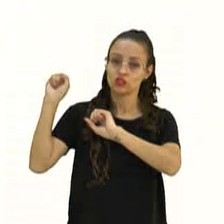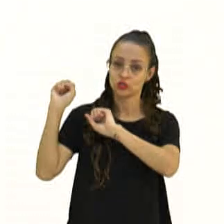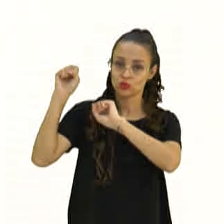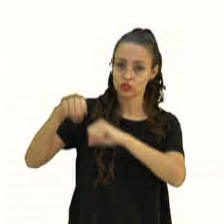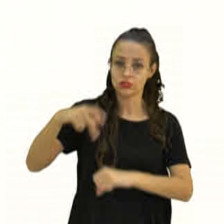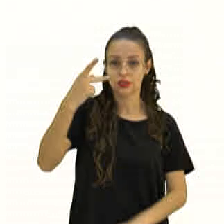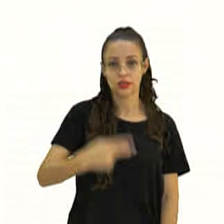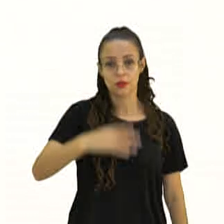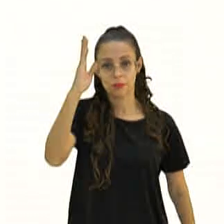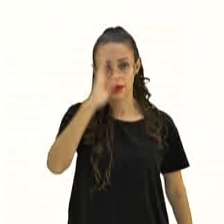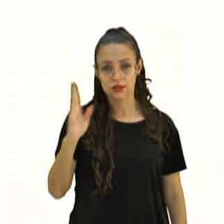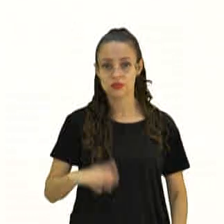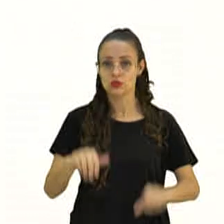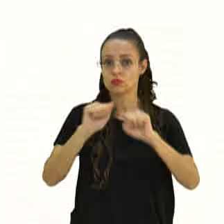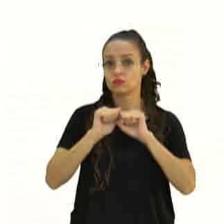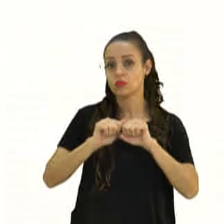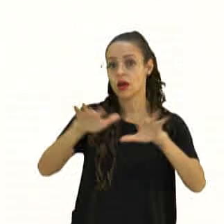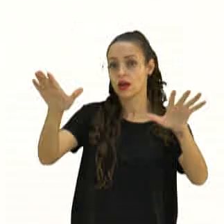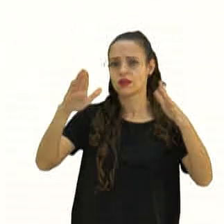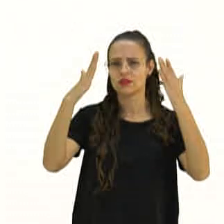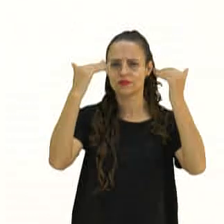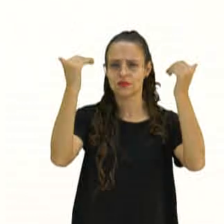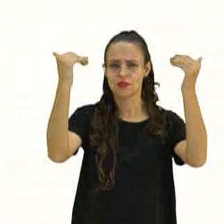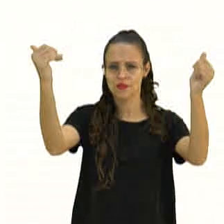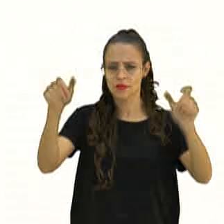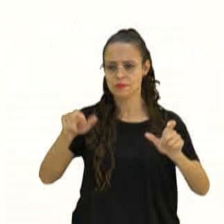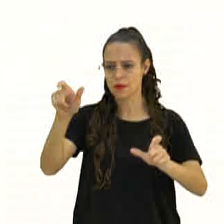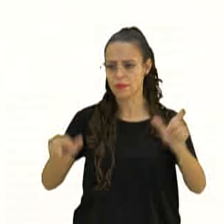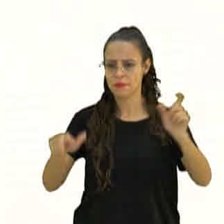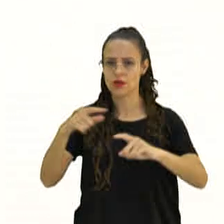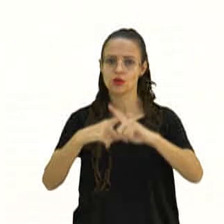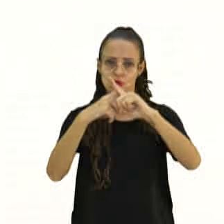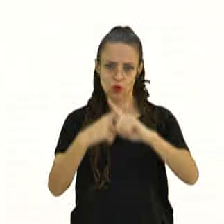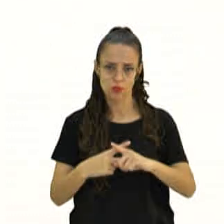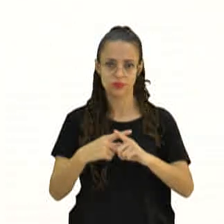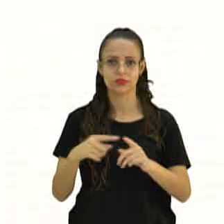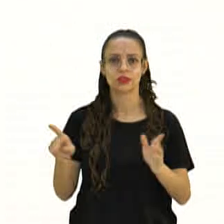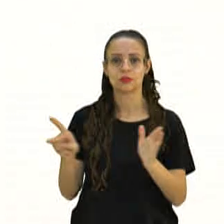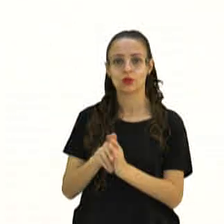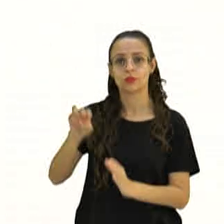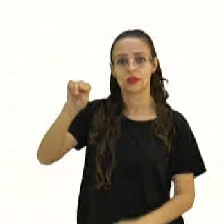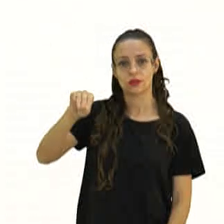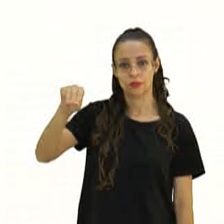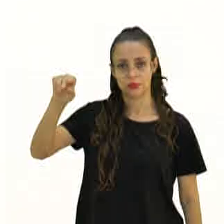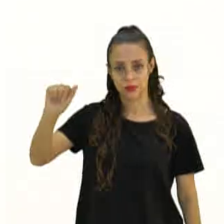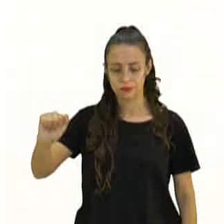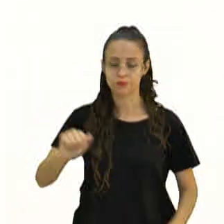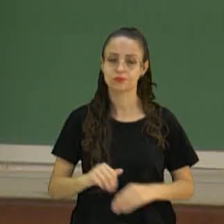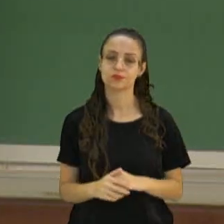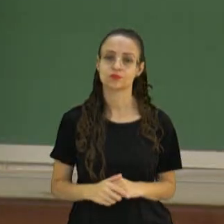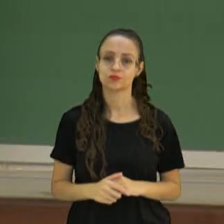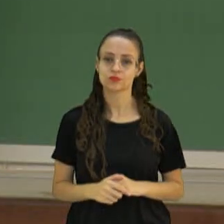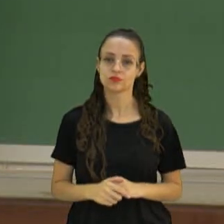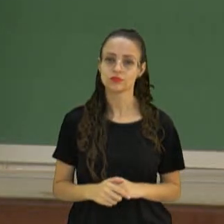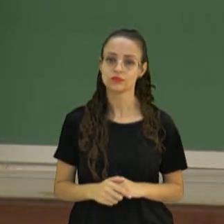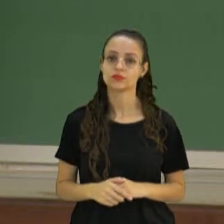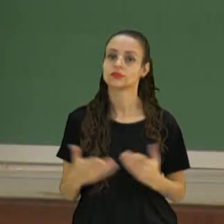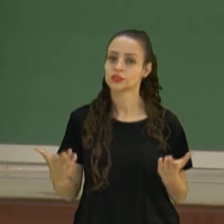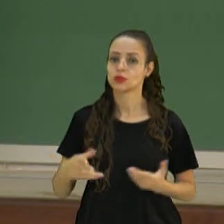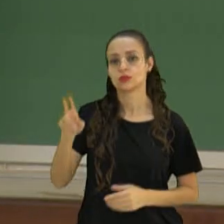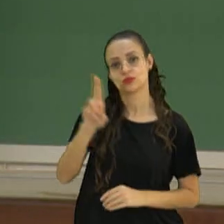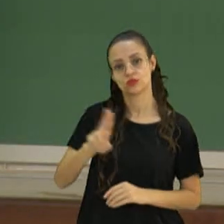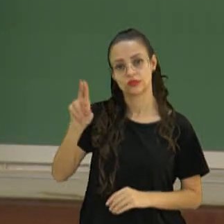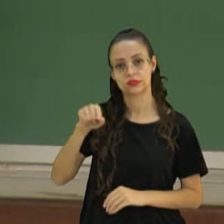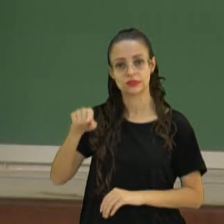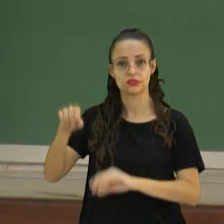brasileiro espalhou-se por causa do sucesso de seus praticantes em competições de vale tudo, né? Então, nas competições de vale tudo foi utilizado o jiu-jitsu,